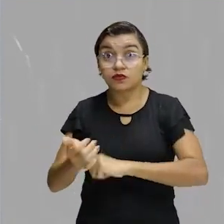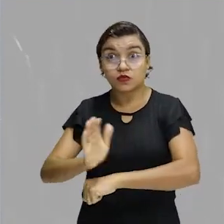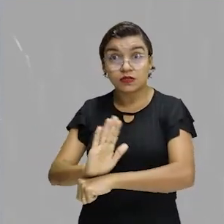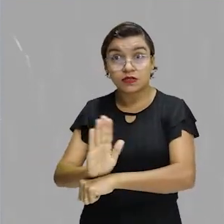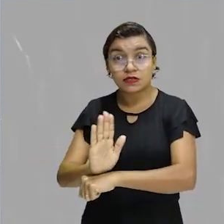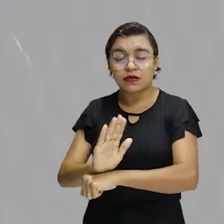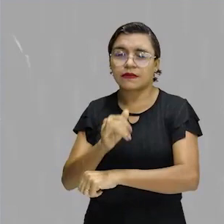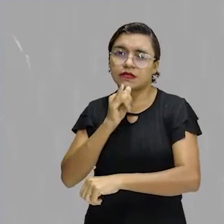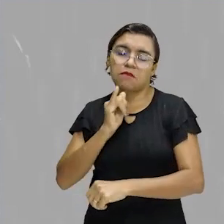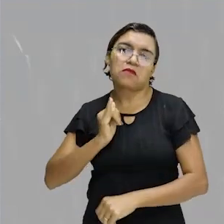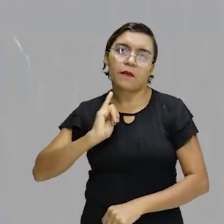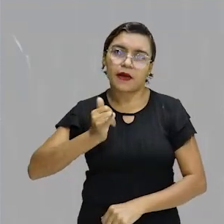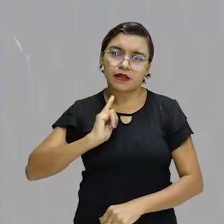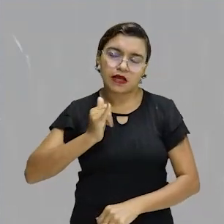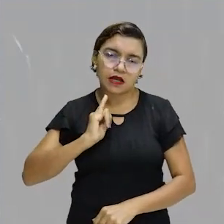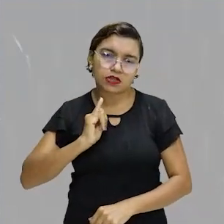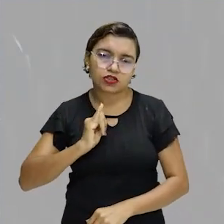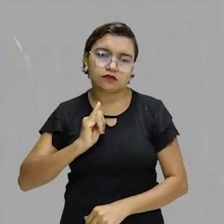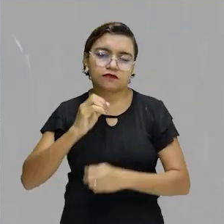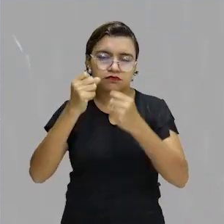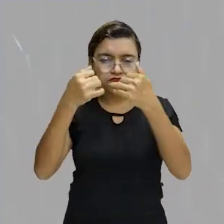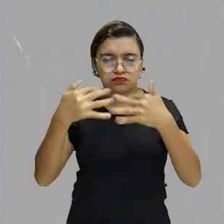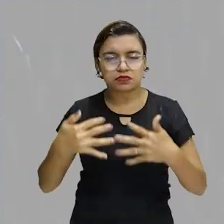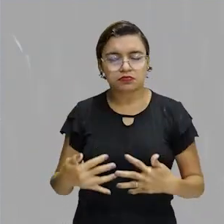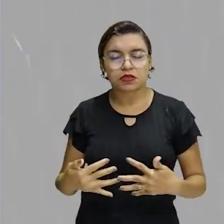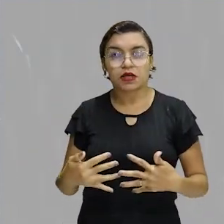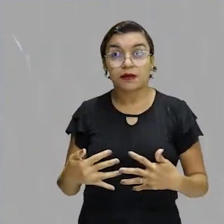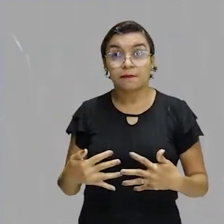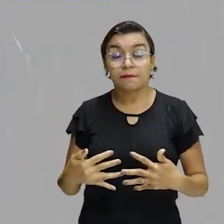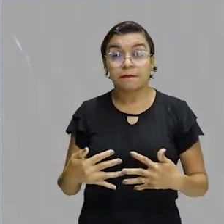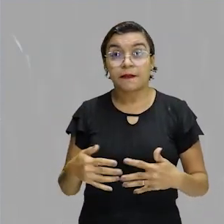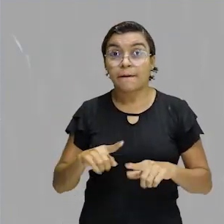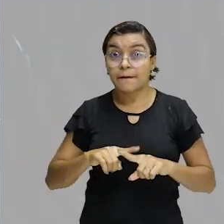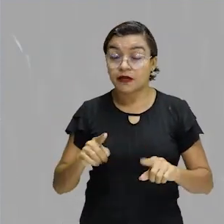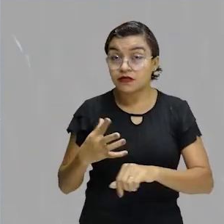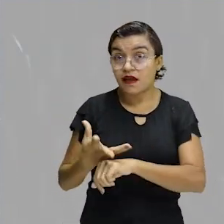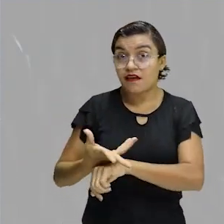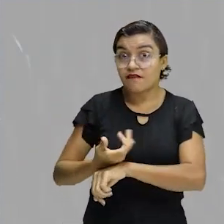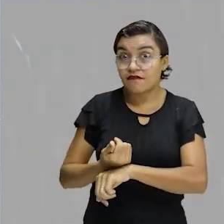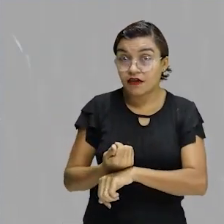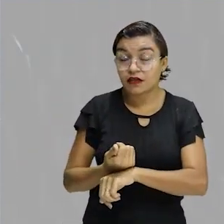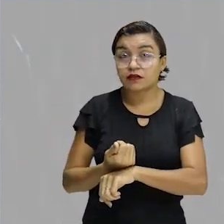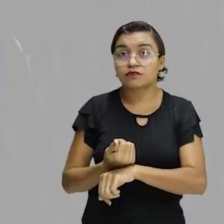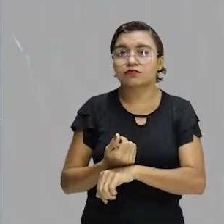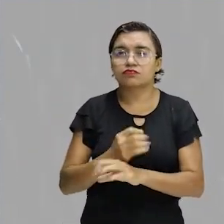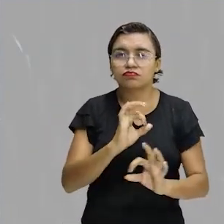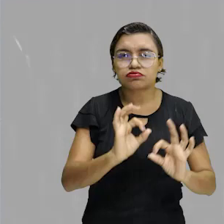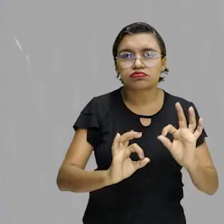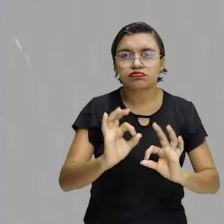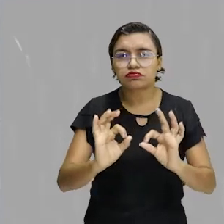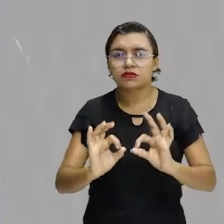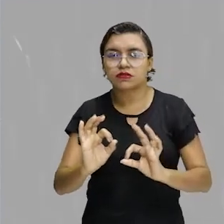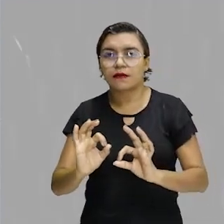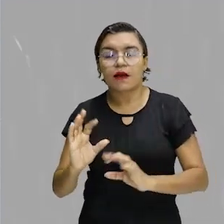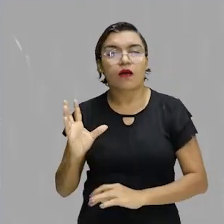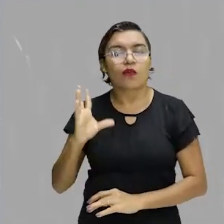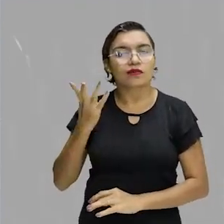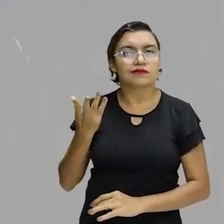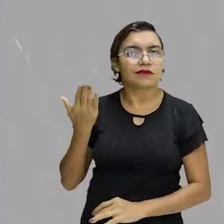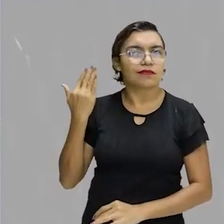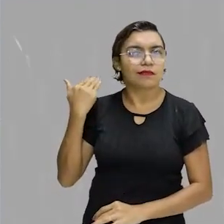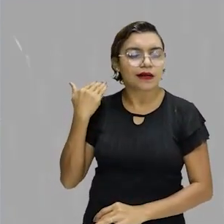uma narrativa, né? Contar uma história separando esses eventos, colocando, por exemplo, uma coisa que aconteceu no passado